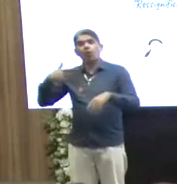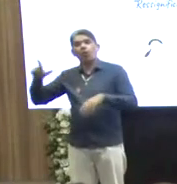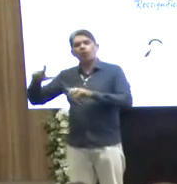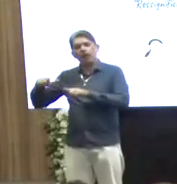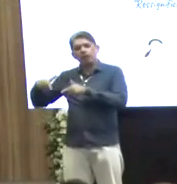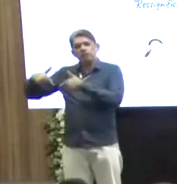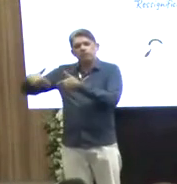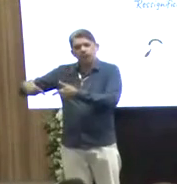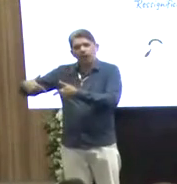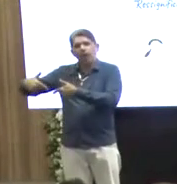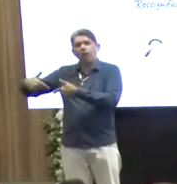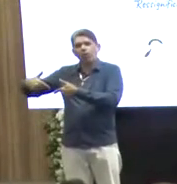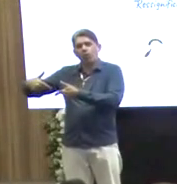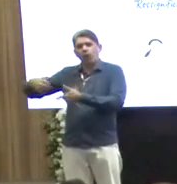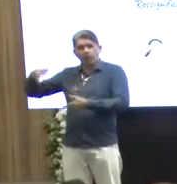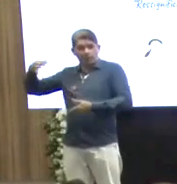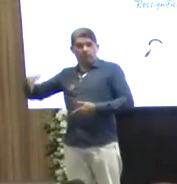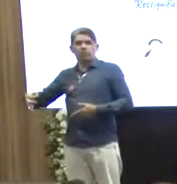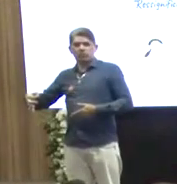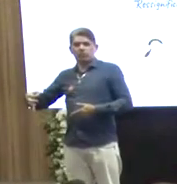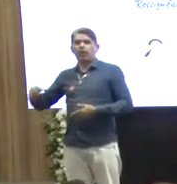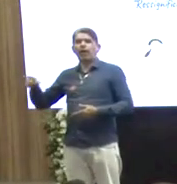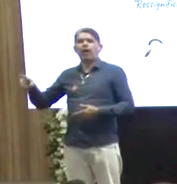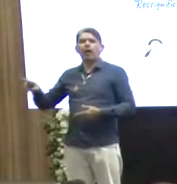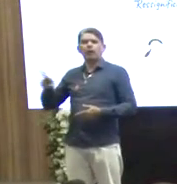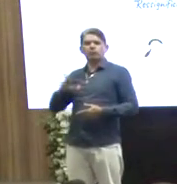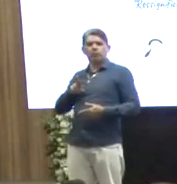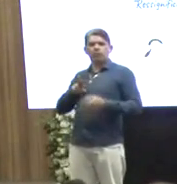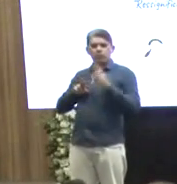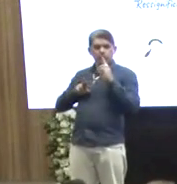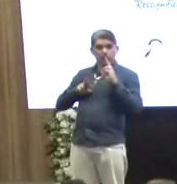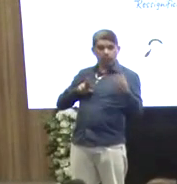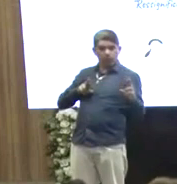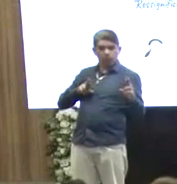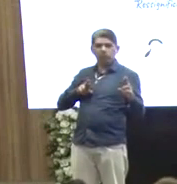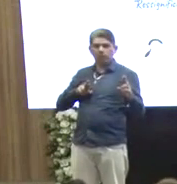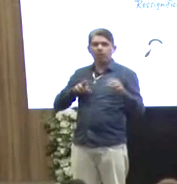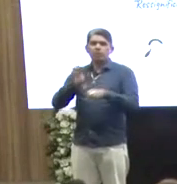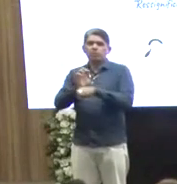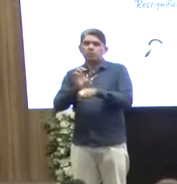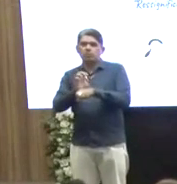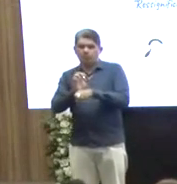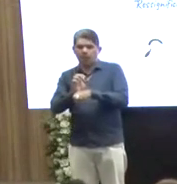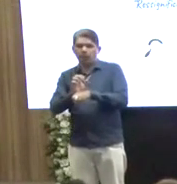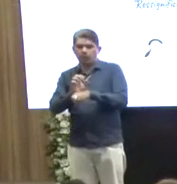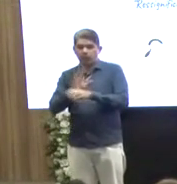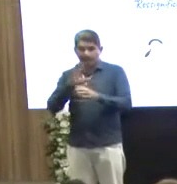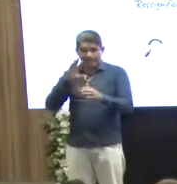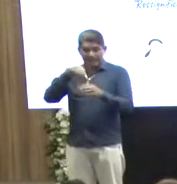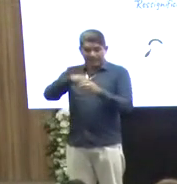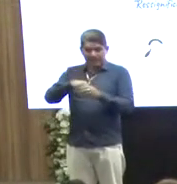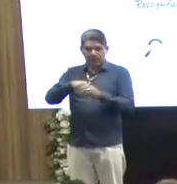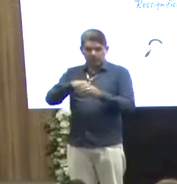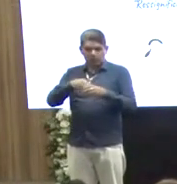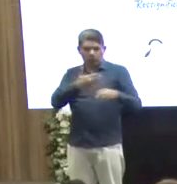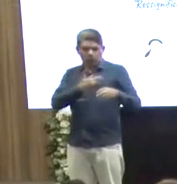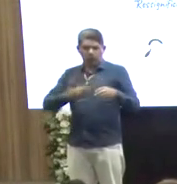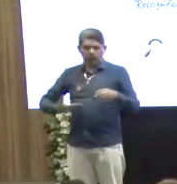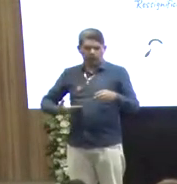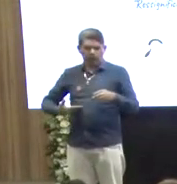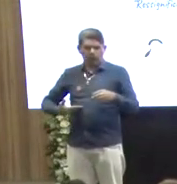e diferença. Esse tensionamento vai para o Estado. O Estado, então, ele está tensionado. Então, quando o Rogério fala as